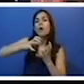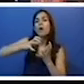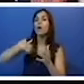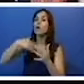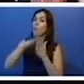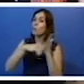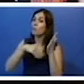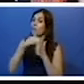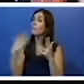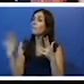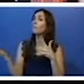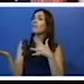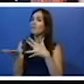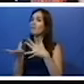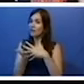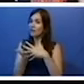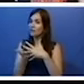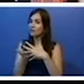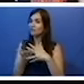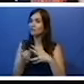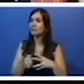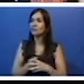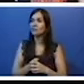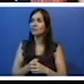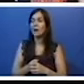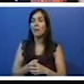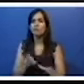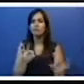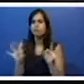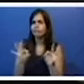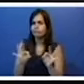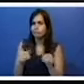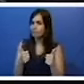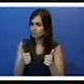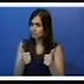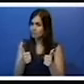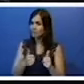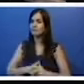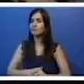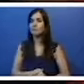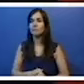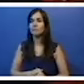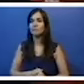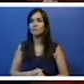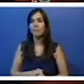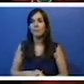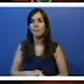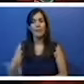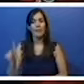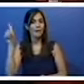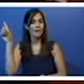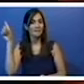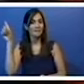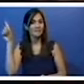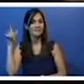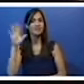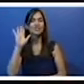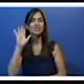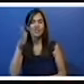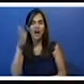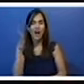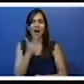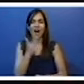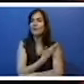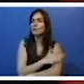a metade com capricho e esse aqui ó que vocês já estão